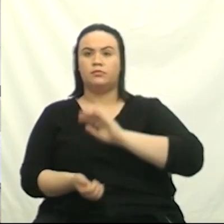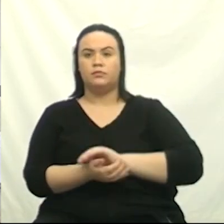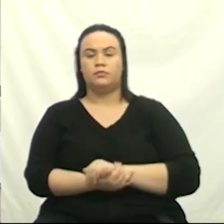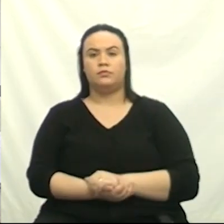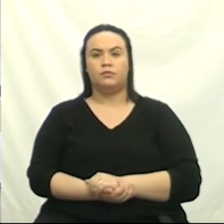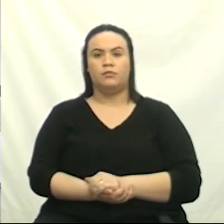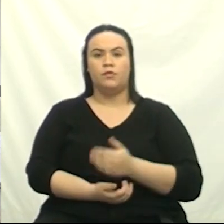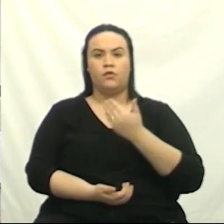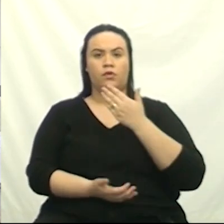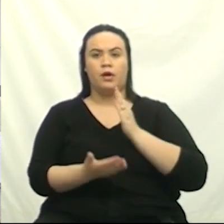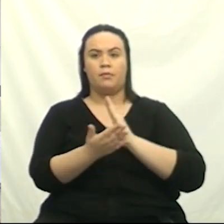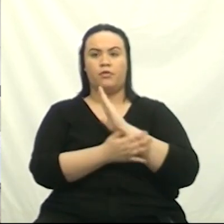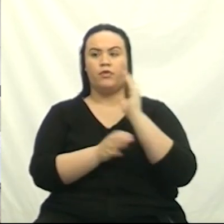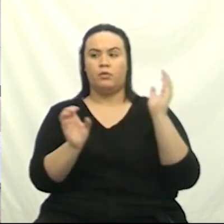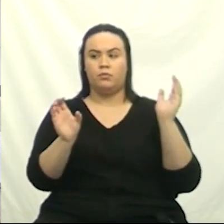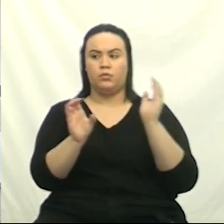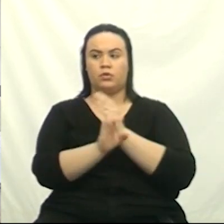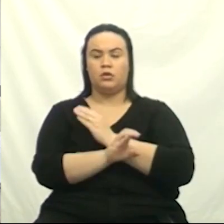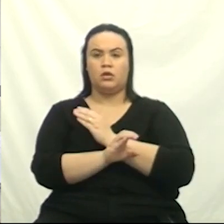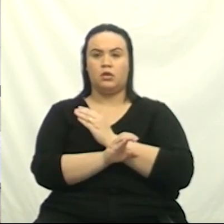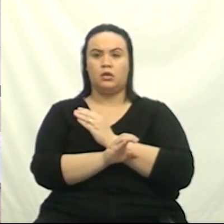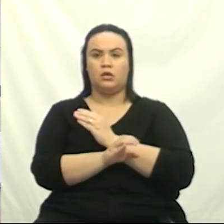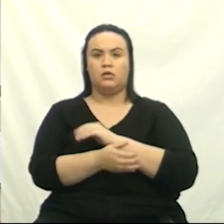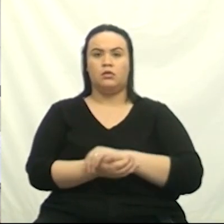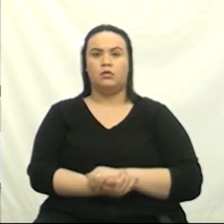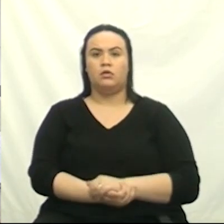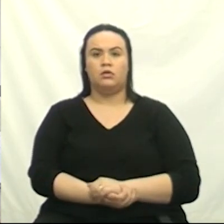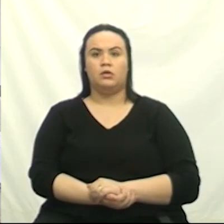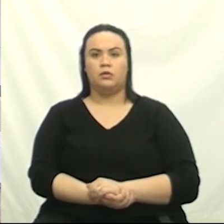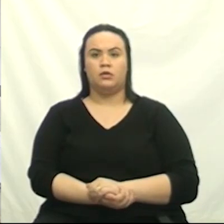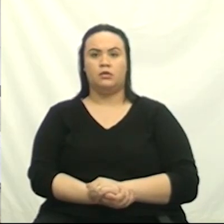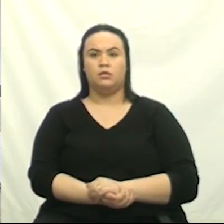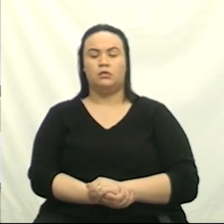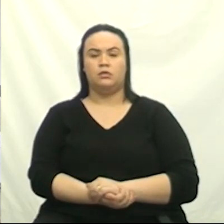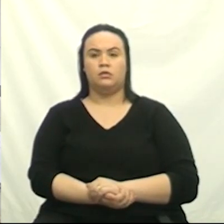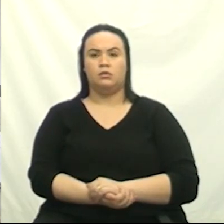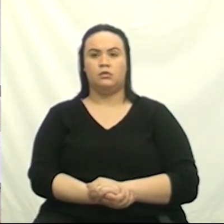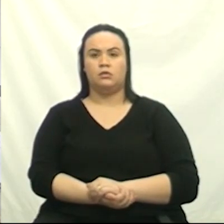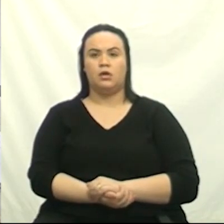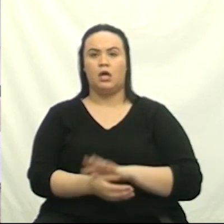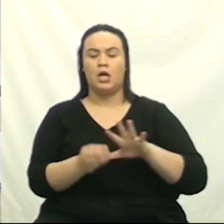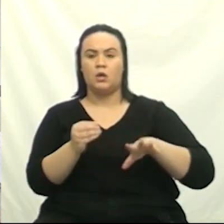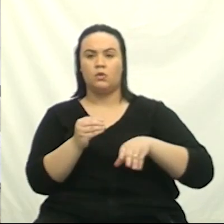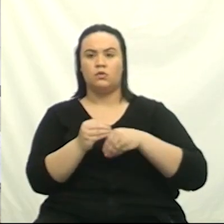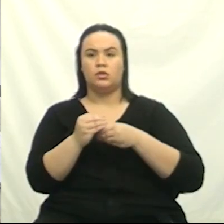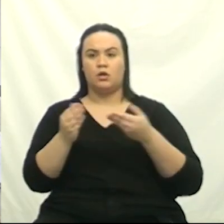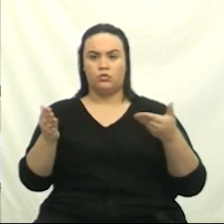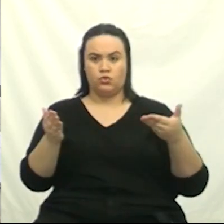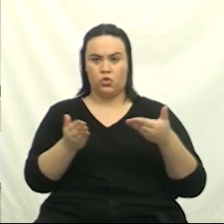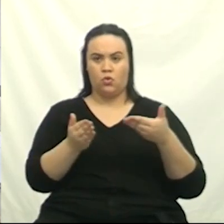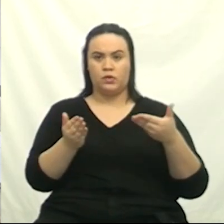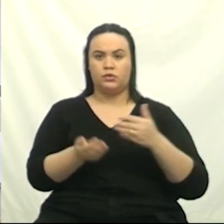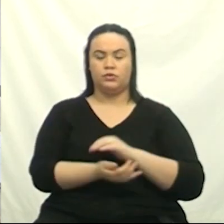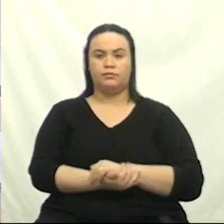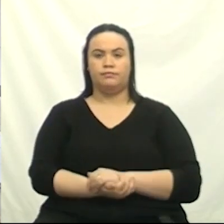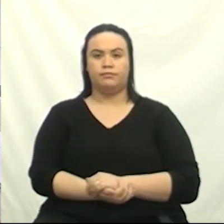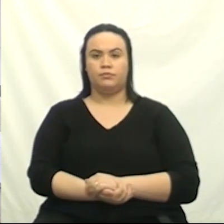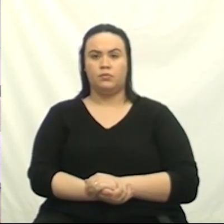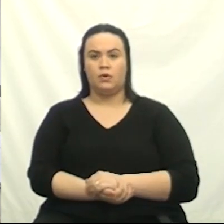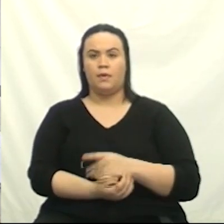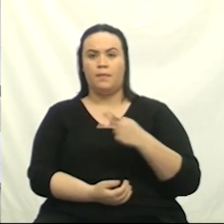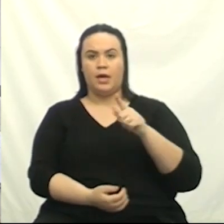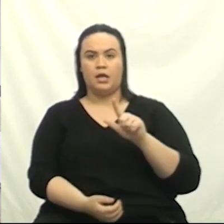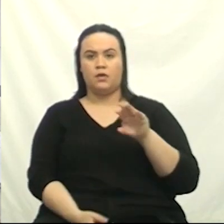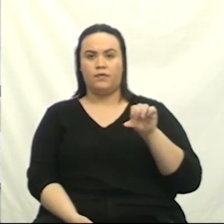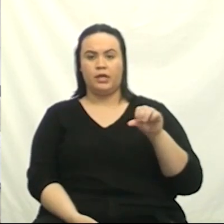foi aprovado por unanimidade a inclusão na ordem do dia desta sessão do p.e.